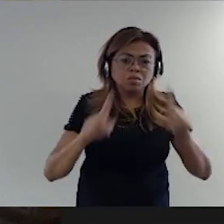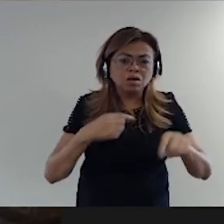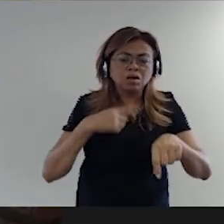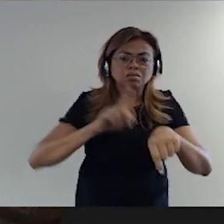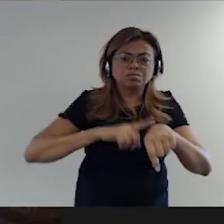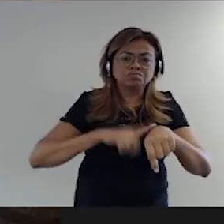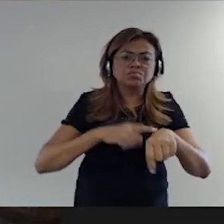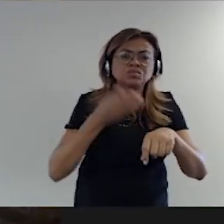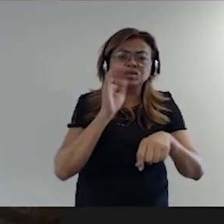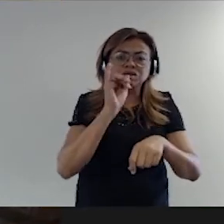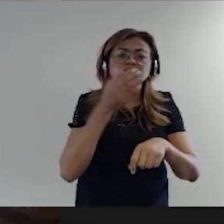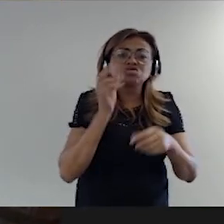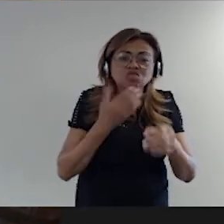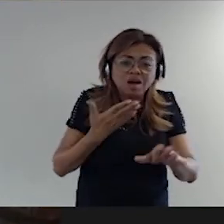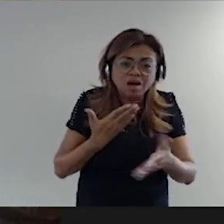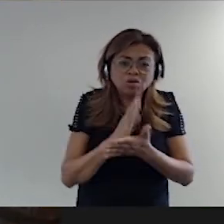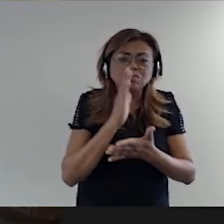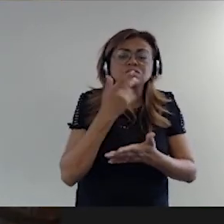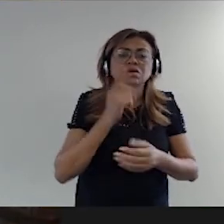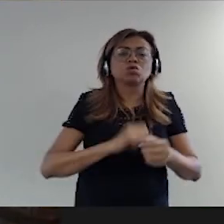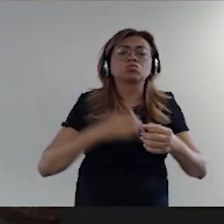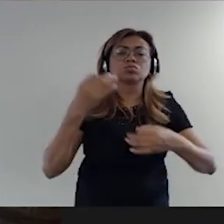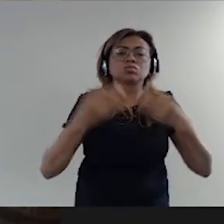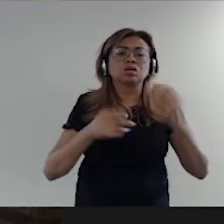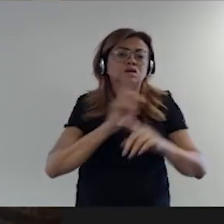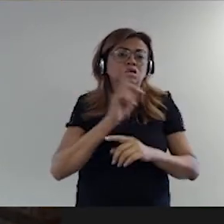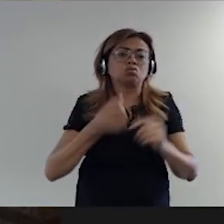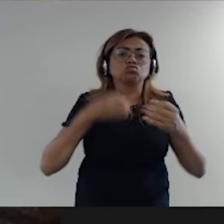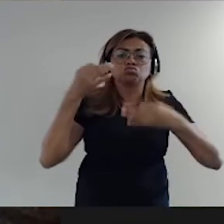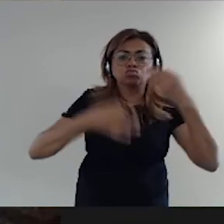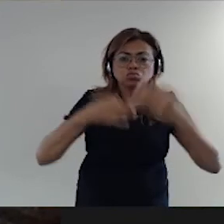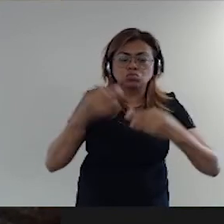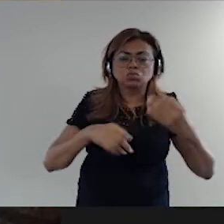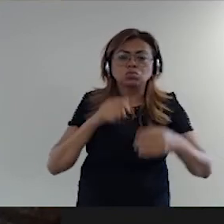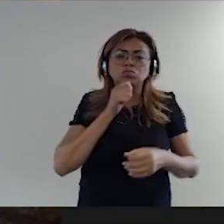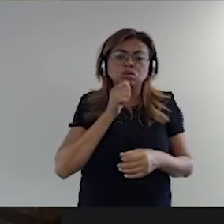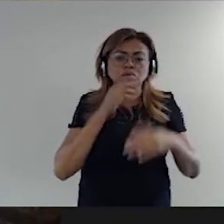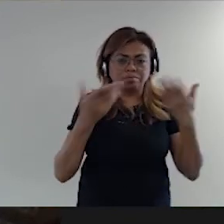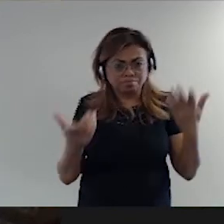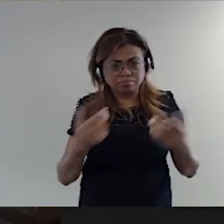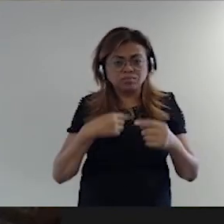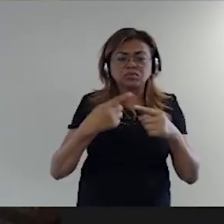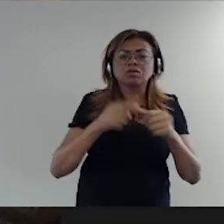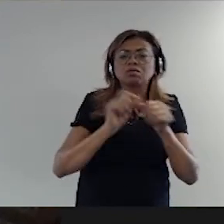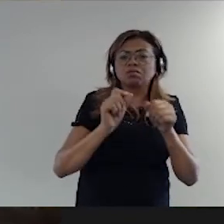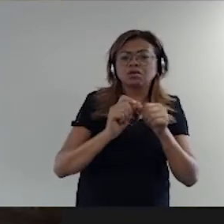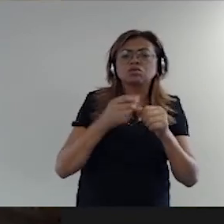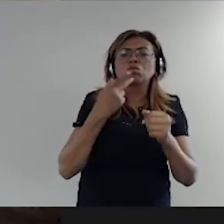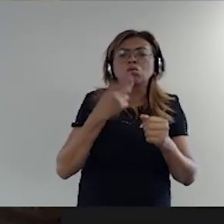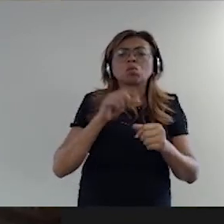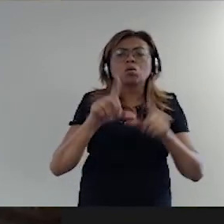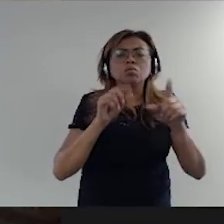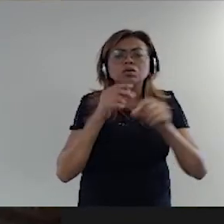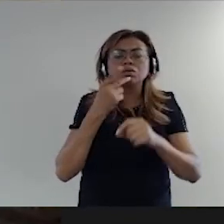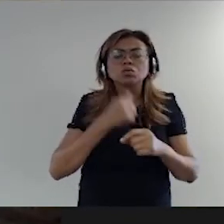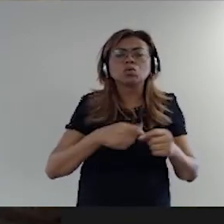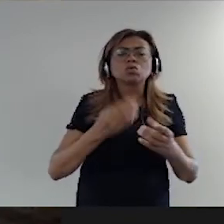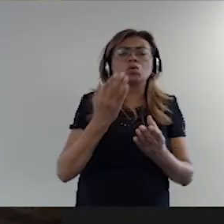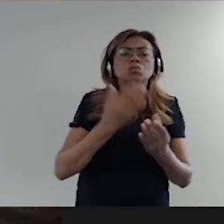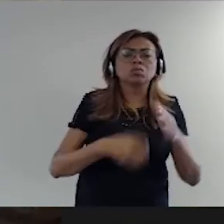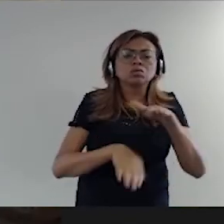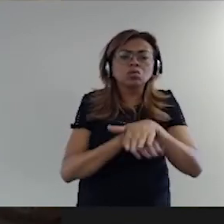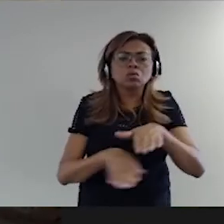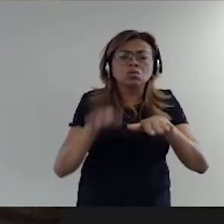trânsito em julgado no direito brasileiro. A proposta inicial que foi apresentada fez uma opção de substituir o recurso especial, o